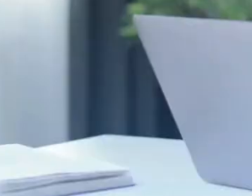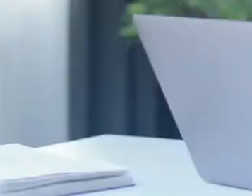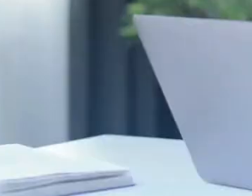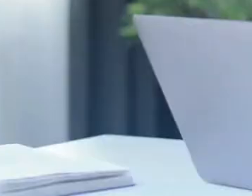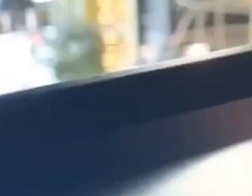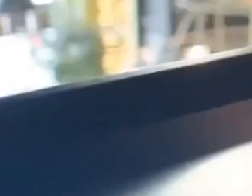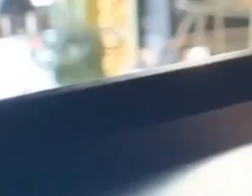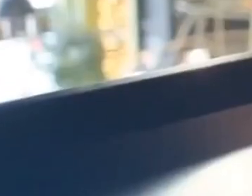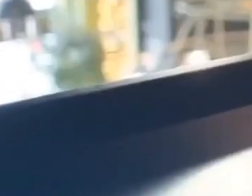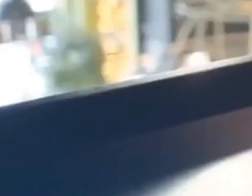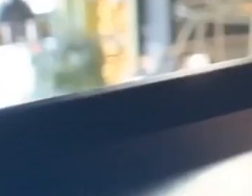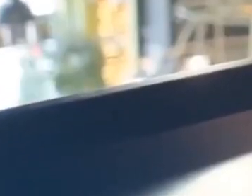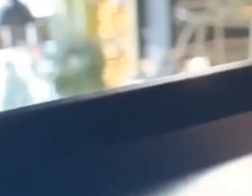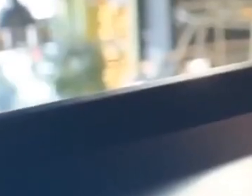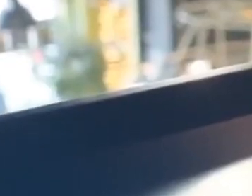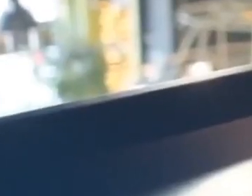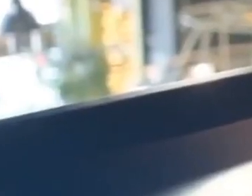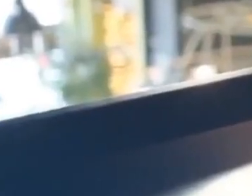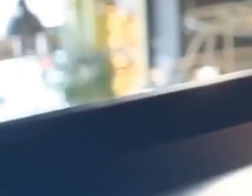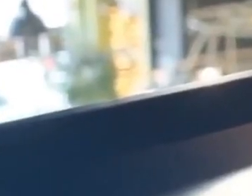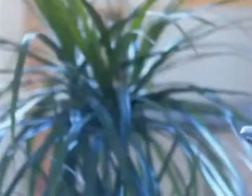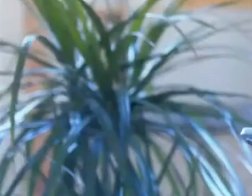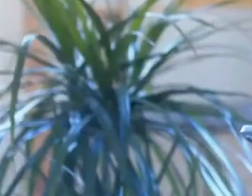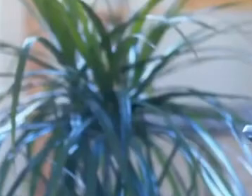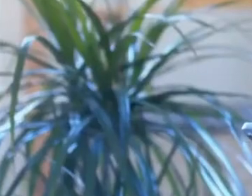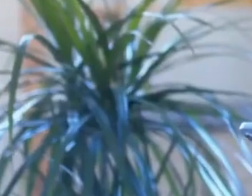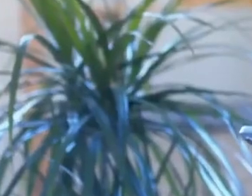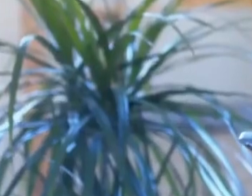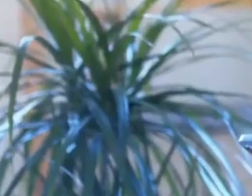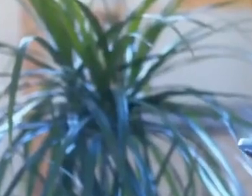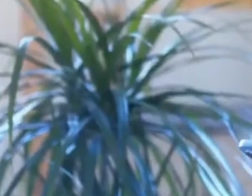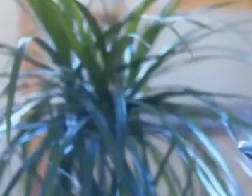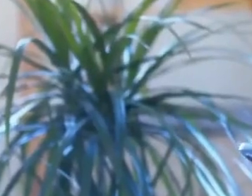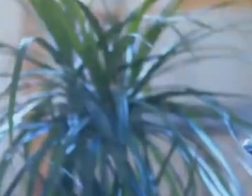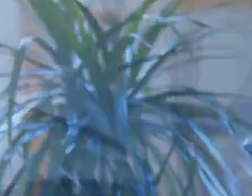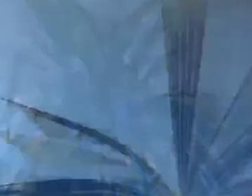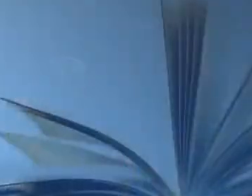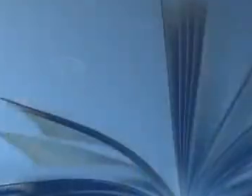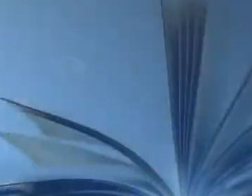nossa forma de transmitir esperança, conhecimento e alegria.